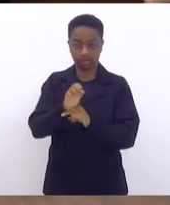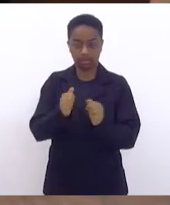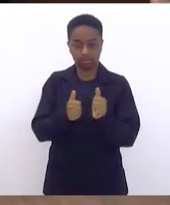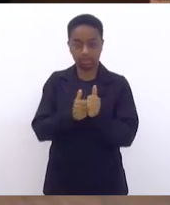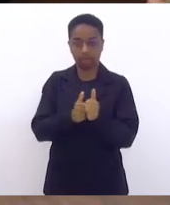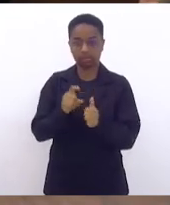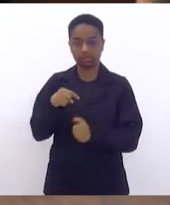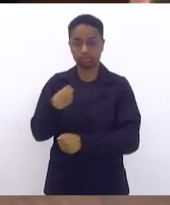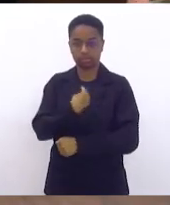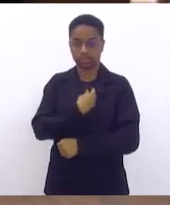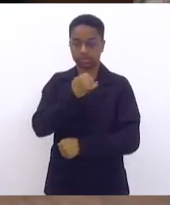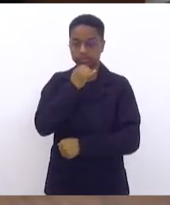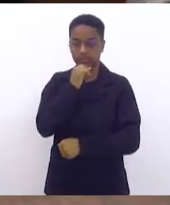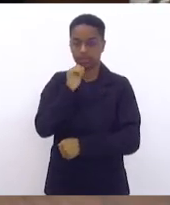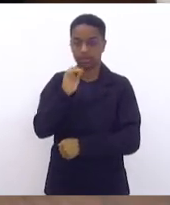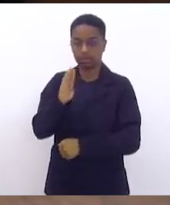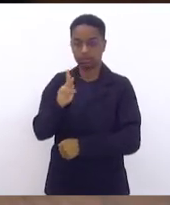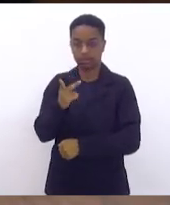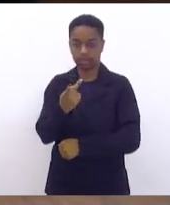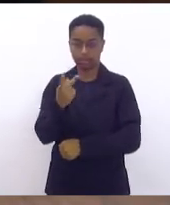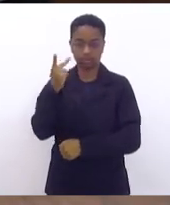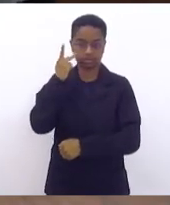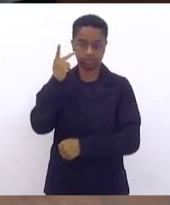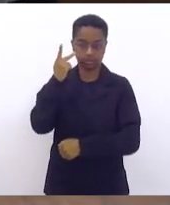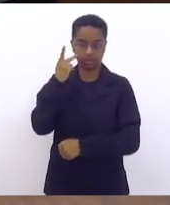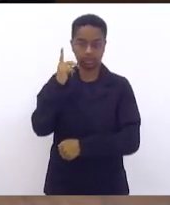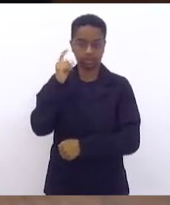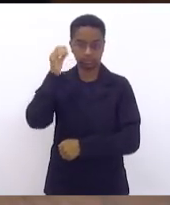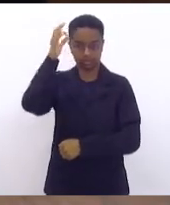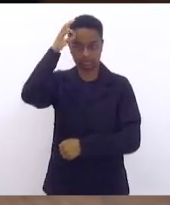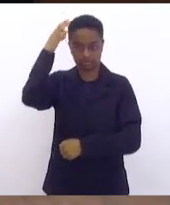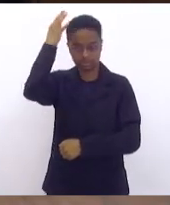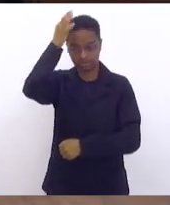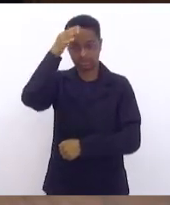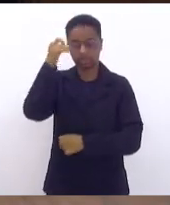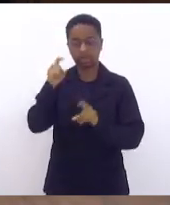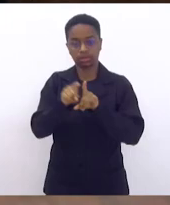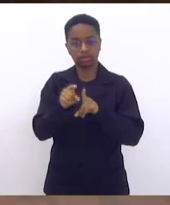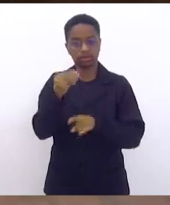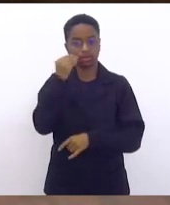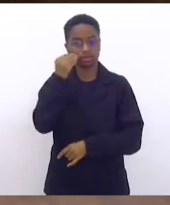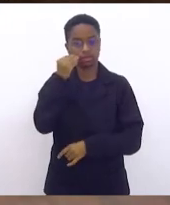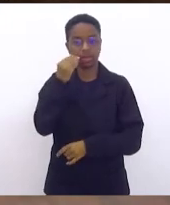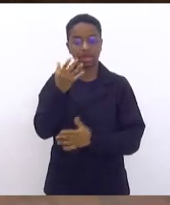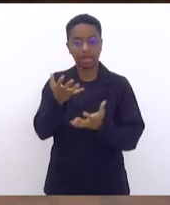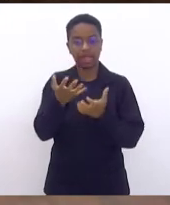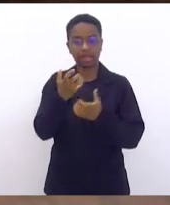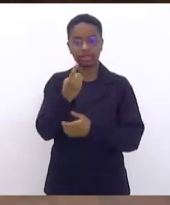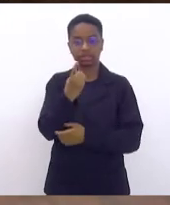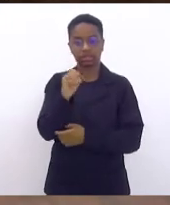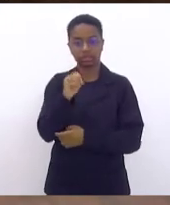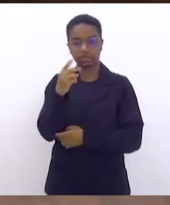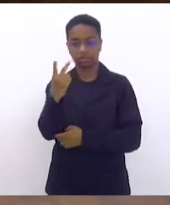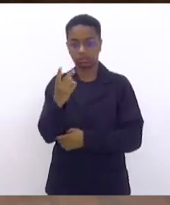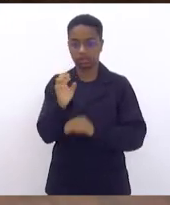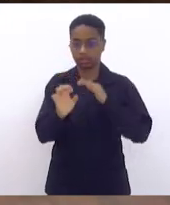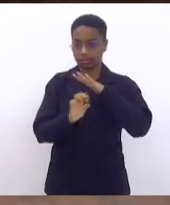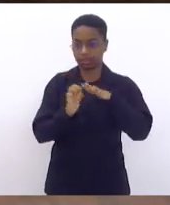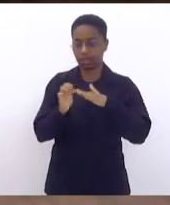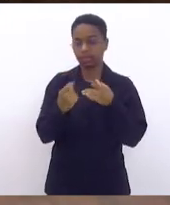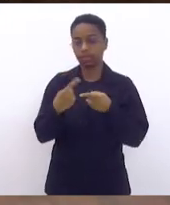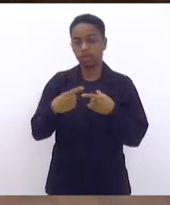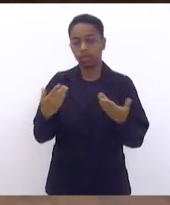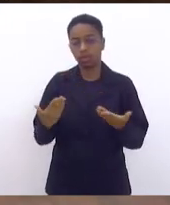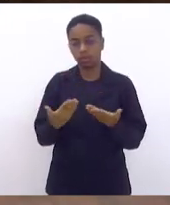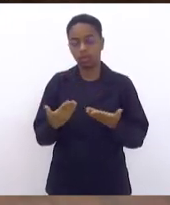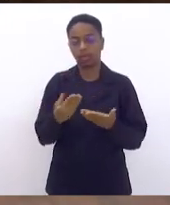redor, Belo Horizonte, São Paulo, Espírito Santo, está louco para pegar essas 102 empresas que hoje